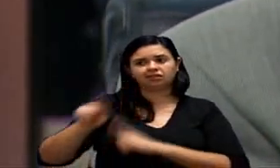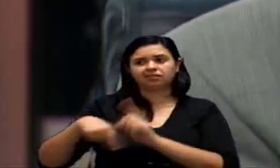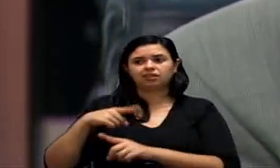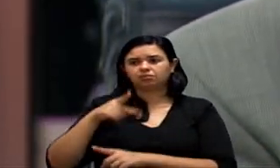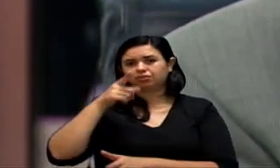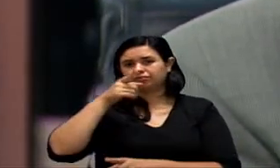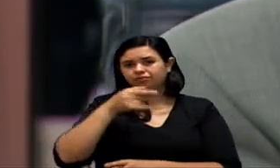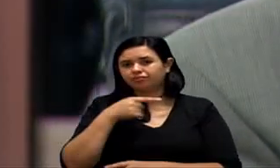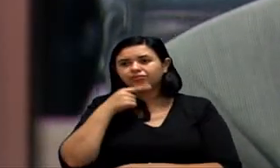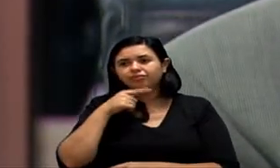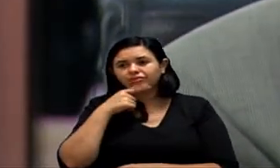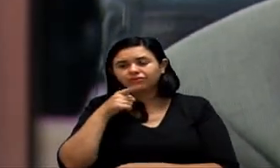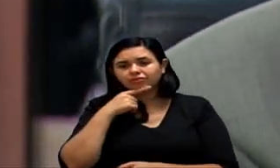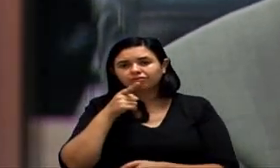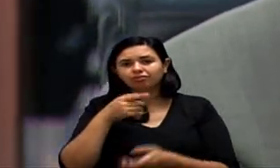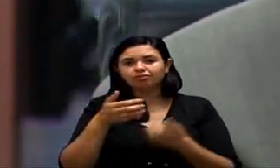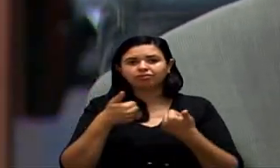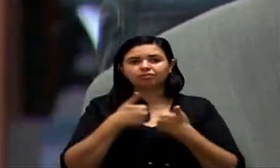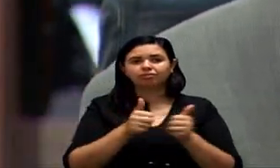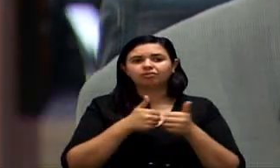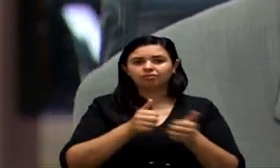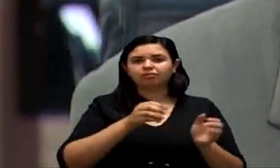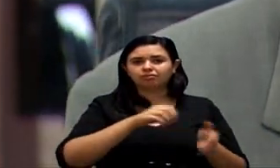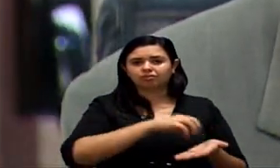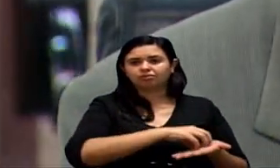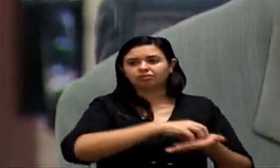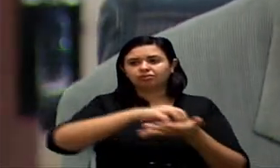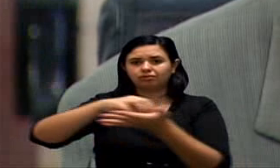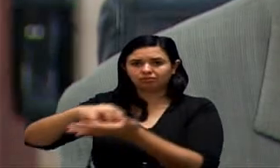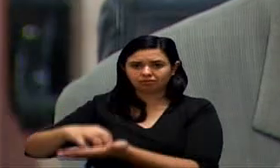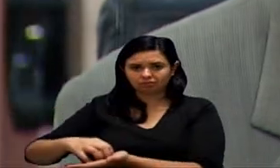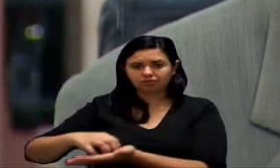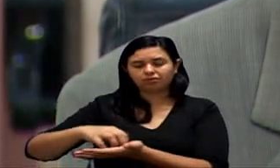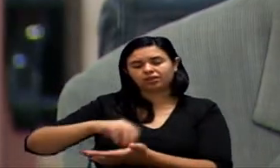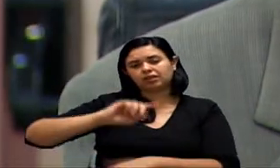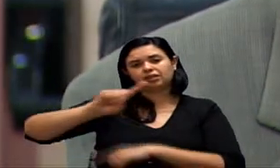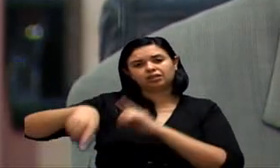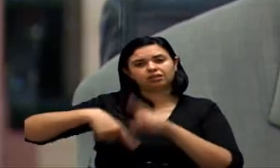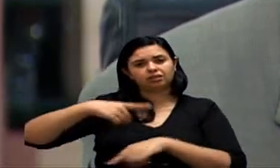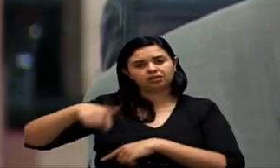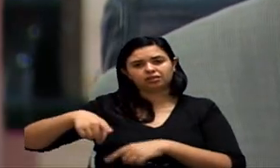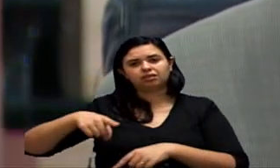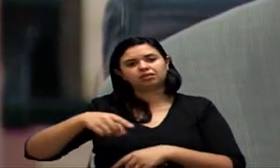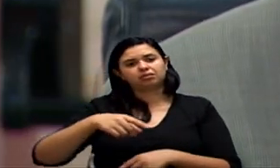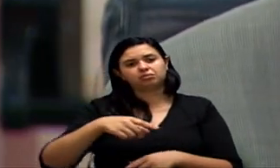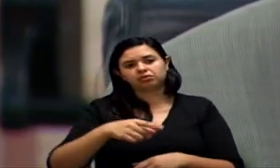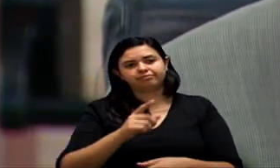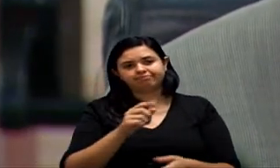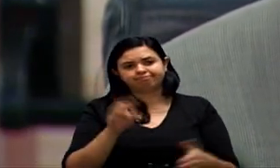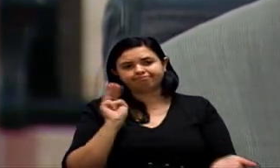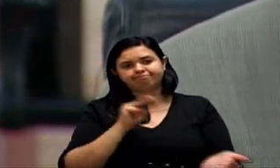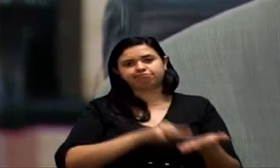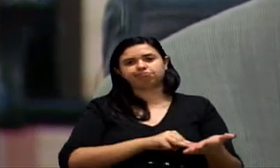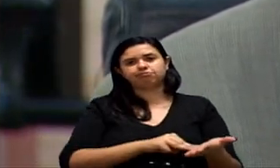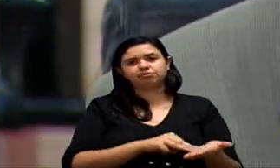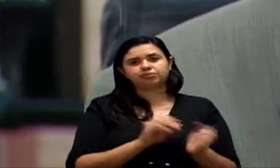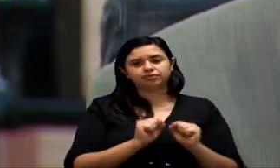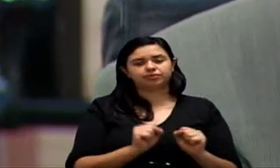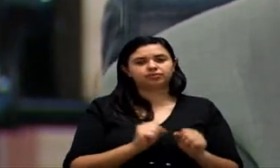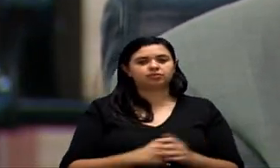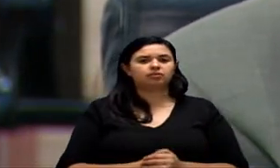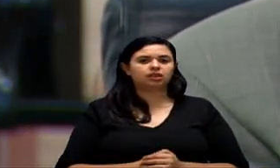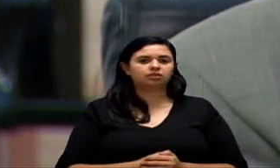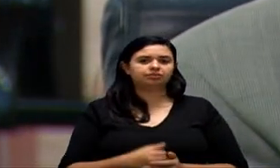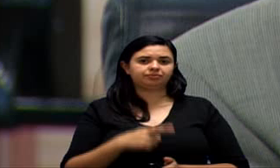levar as atletas, que representam Sorocaba. Então, assim, uma cobrança que a gente faz. Estive com a secretária de esporte, Coronel Lenço, essa semana.